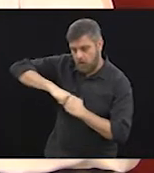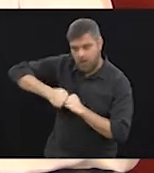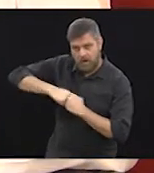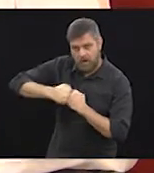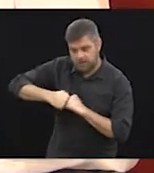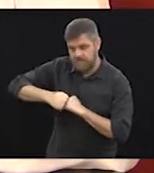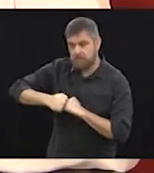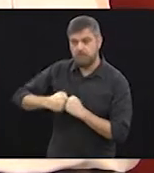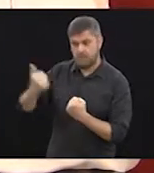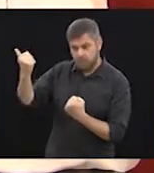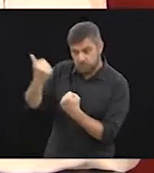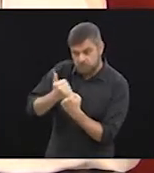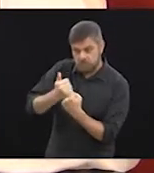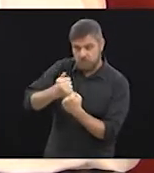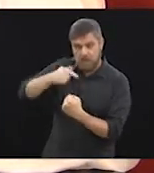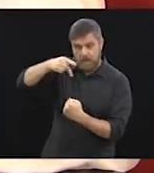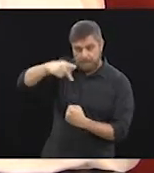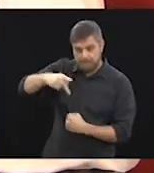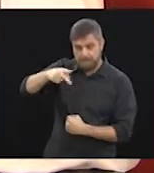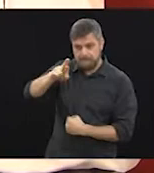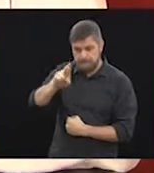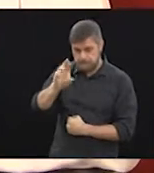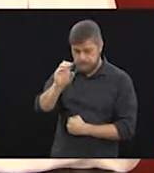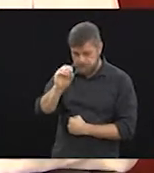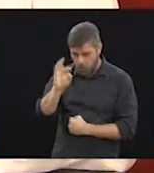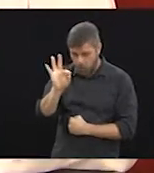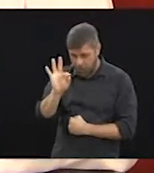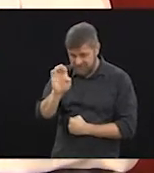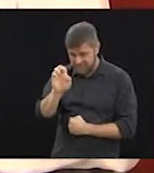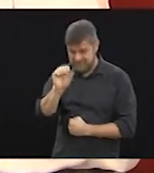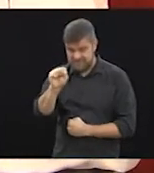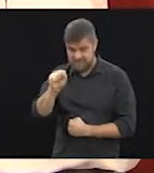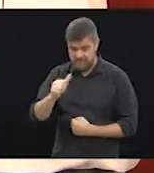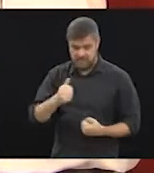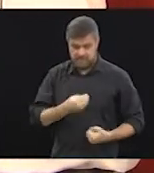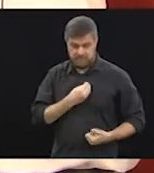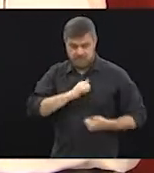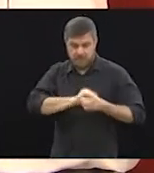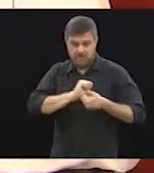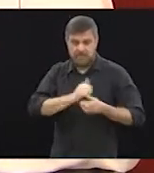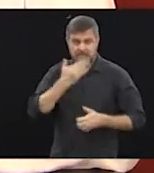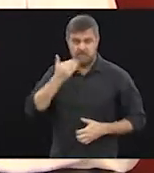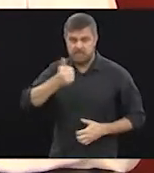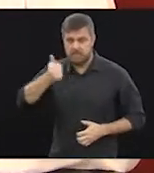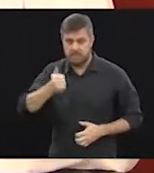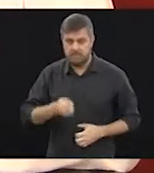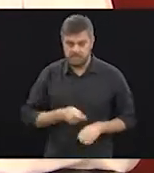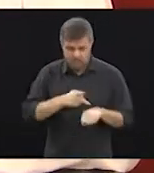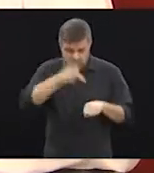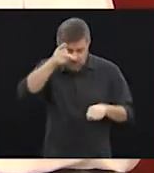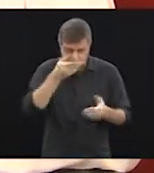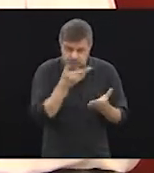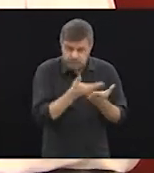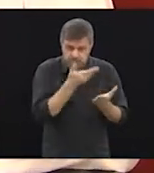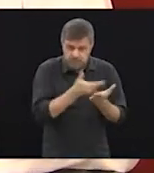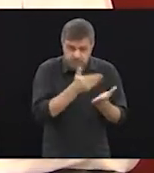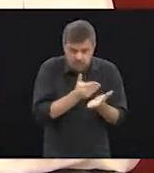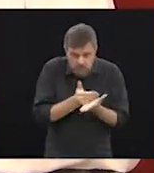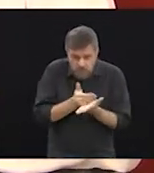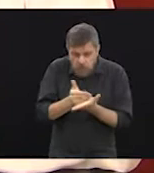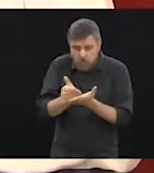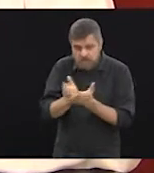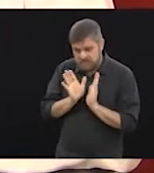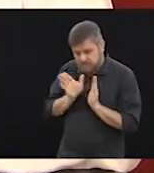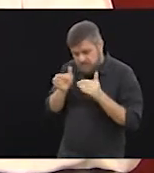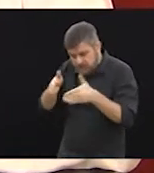elas merecem ter uma qualidade de vida melhor. Foi aí que eu fui fazer a especialidade. E eu comecei justamente